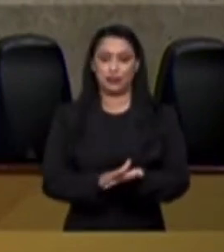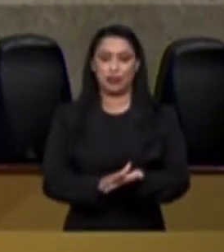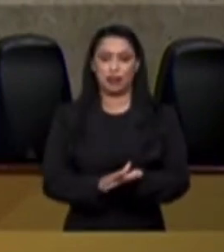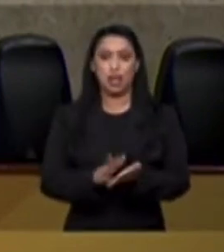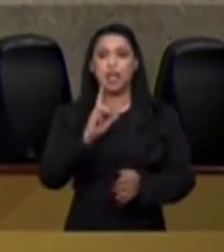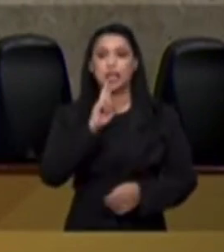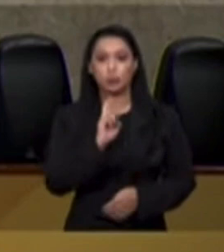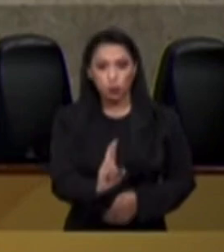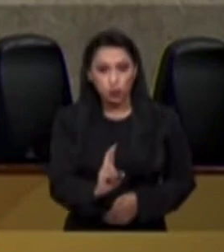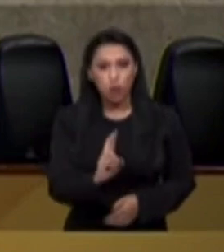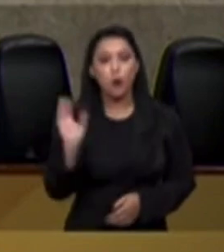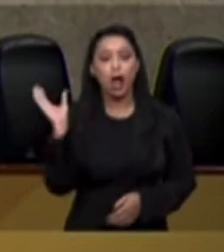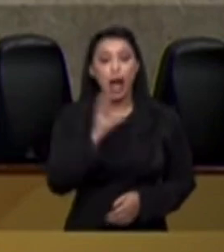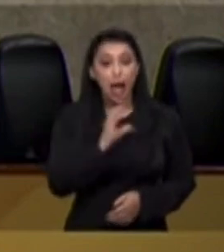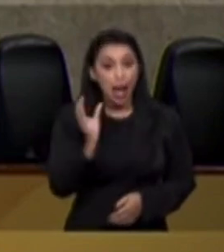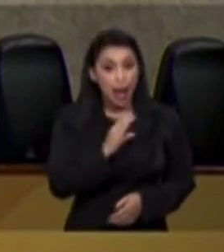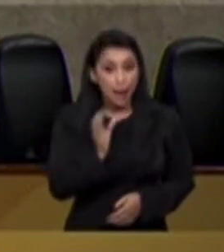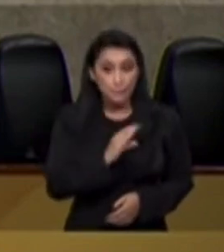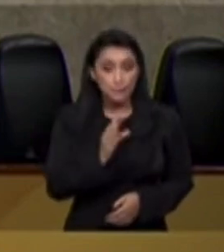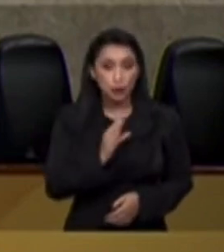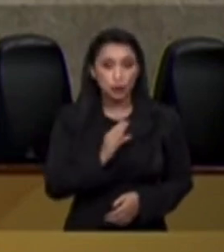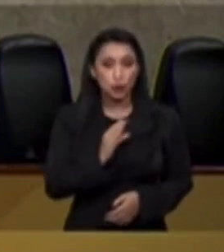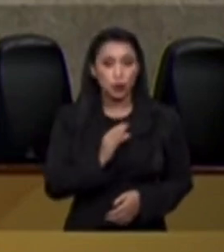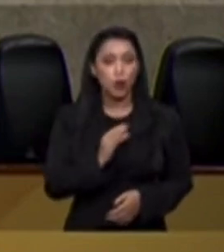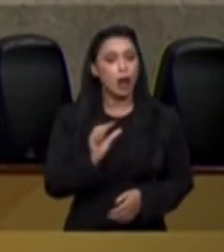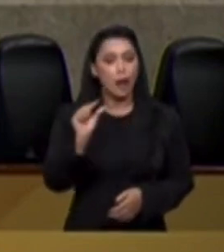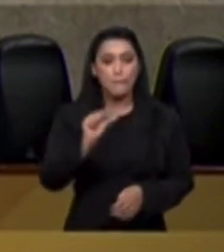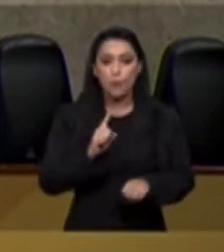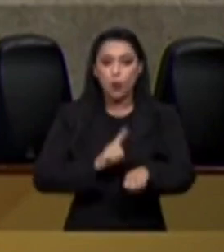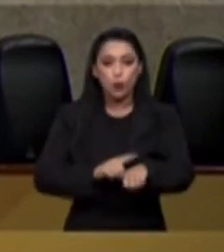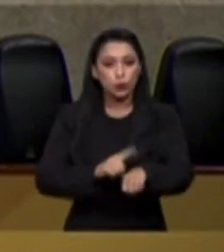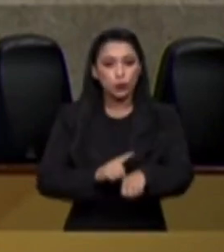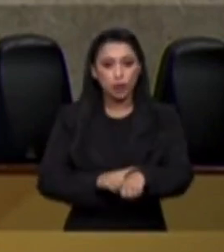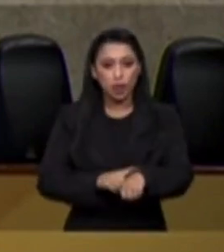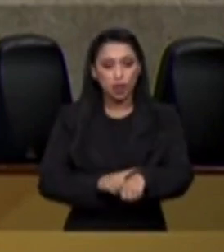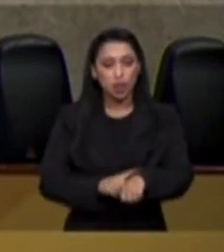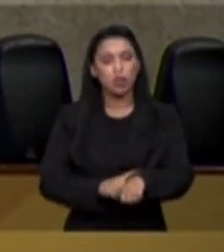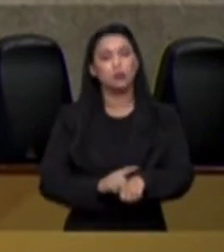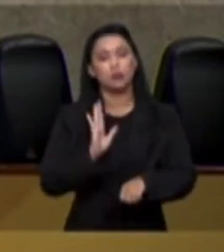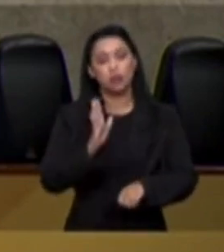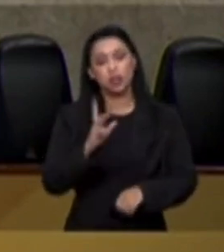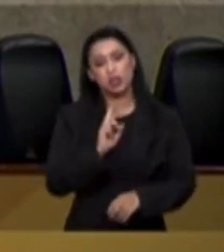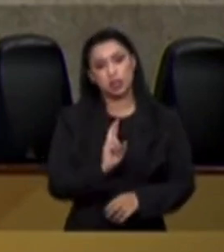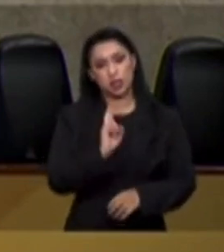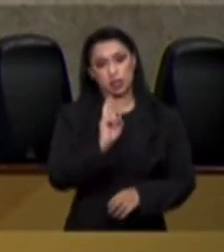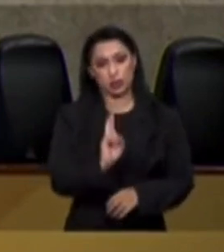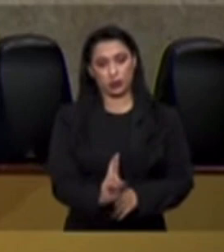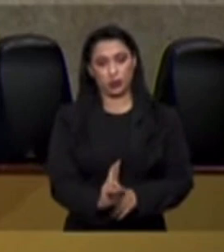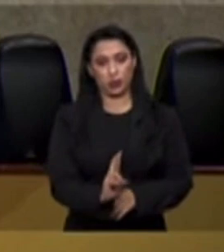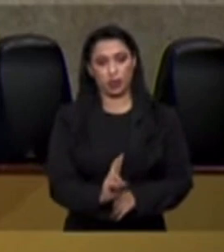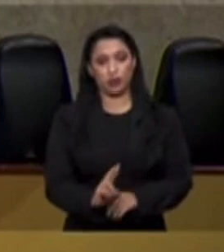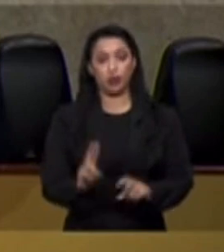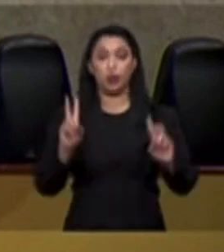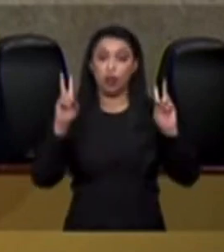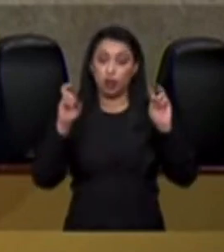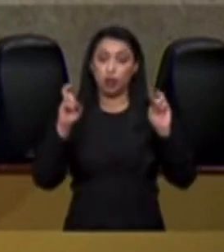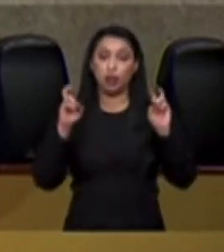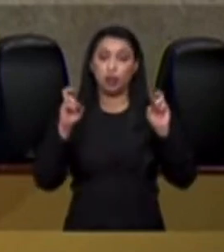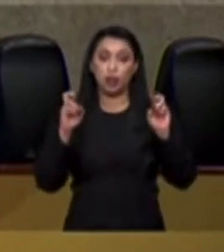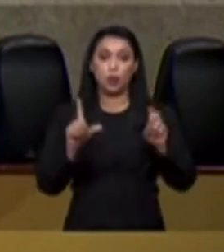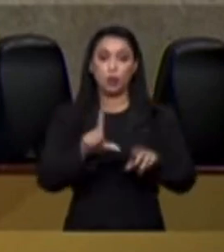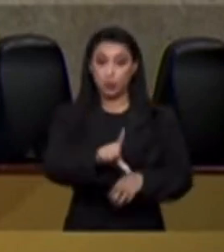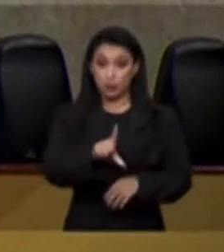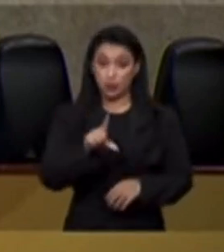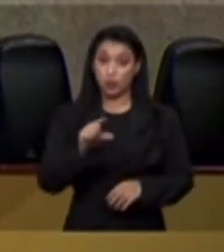iniciou há poucos dias atrás. Essa é uma matéria que nos impõe uma